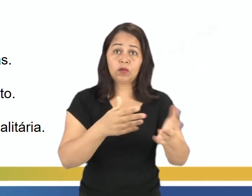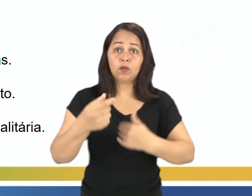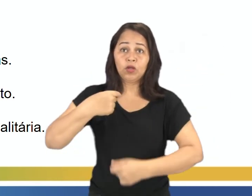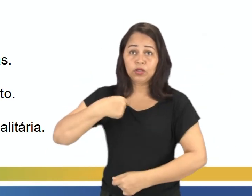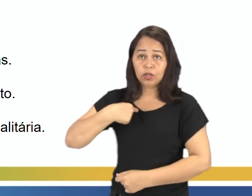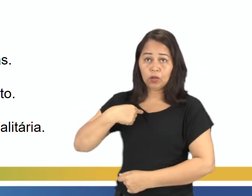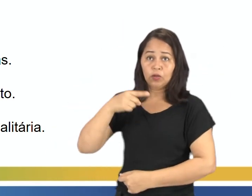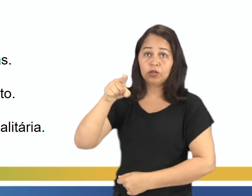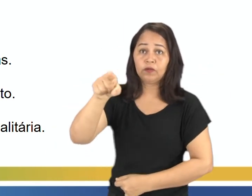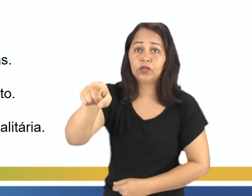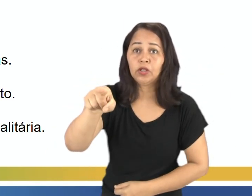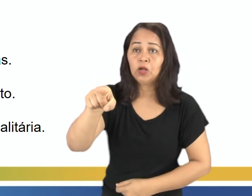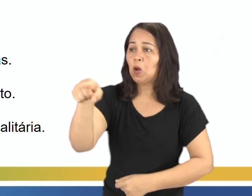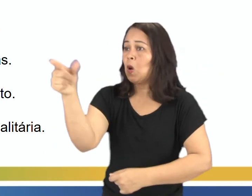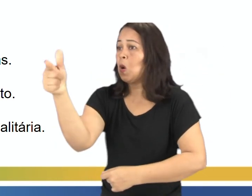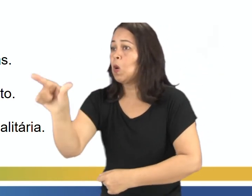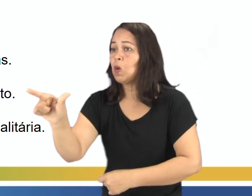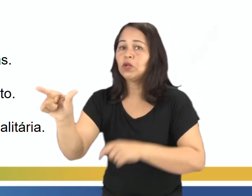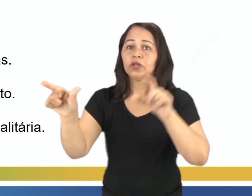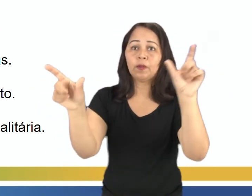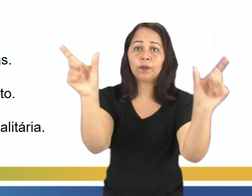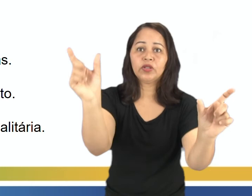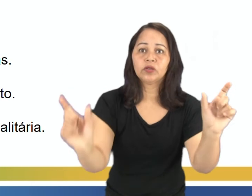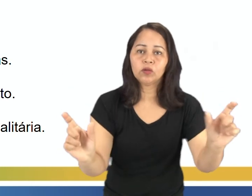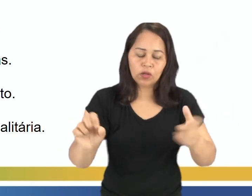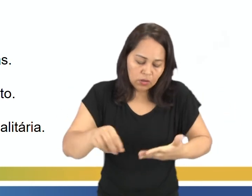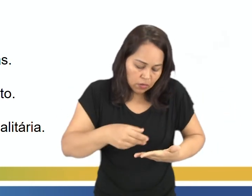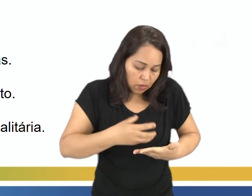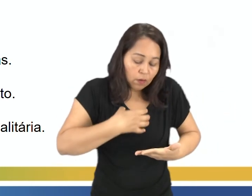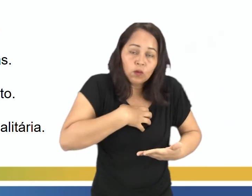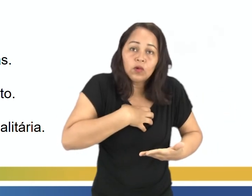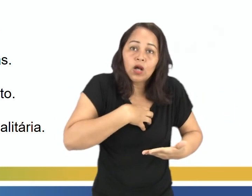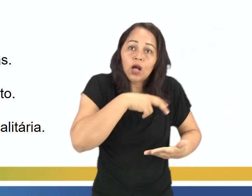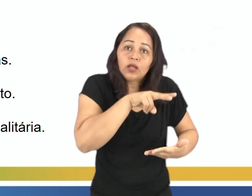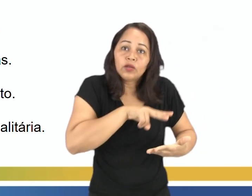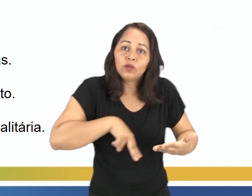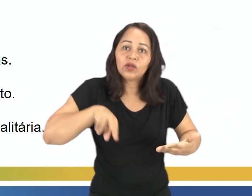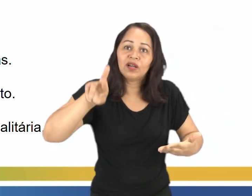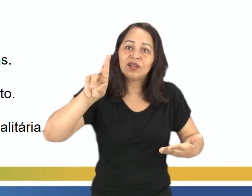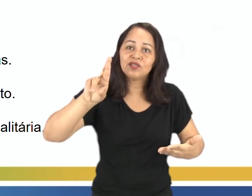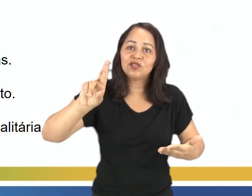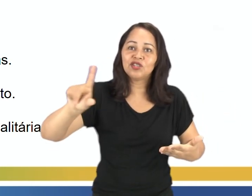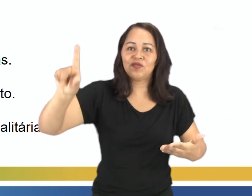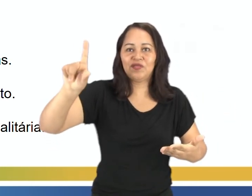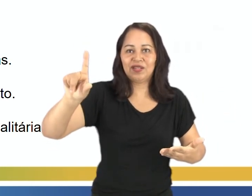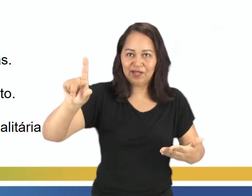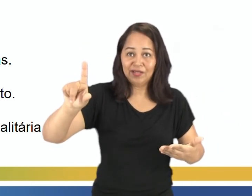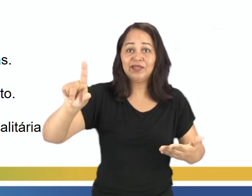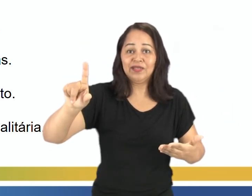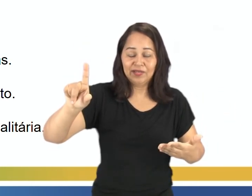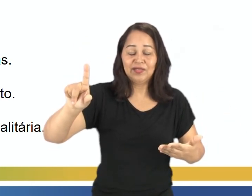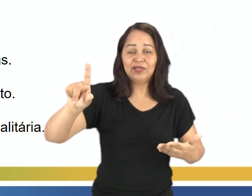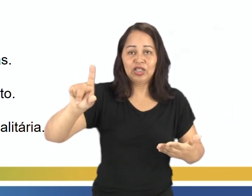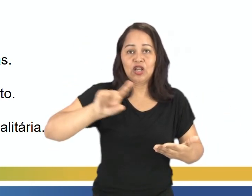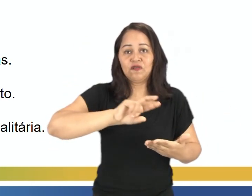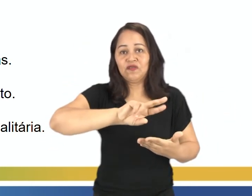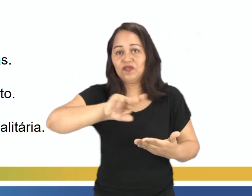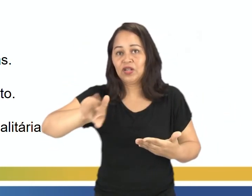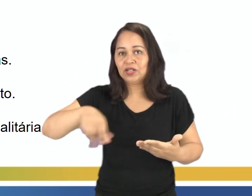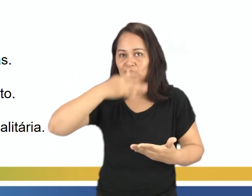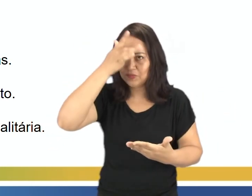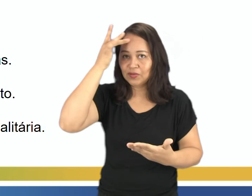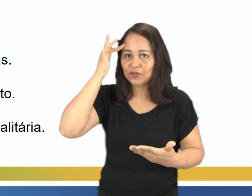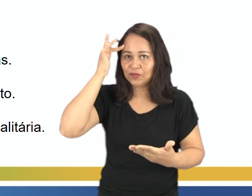ser você, pode ser alguém que se identifique. Então esse eu lírico, ele vai dar voz ali para várias